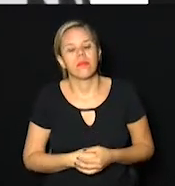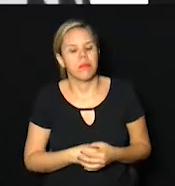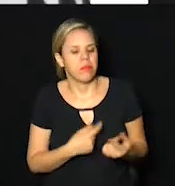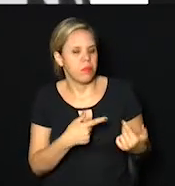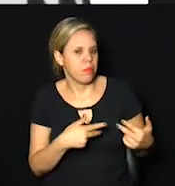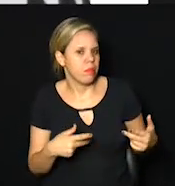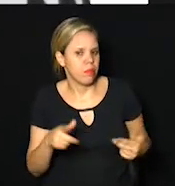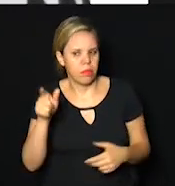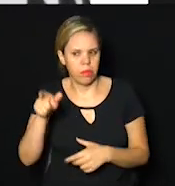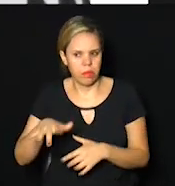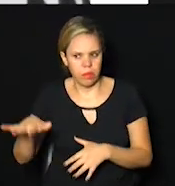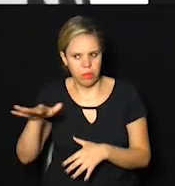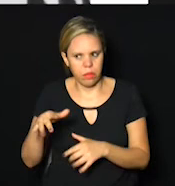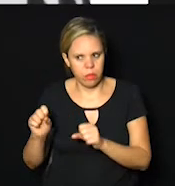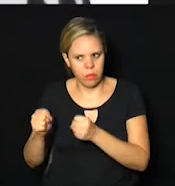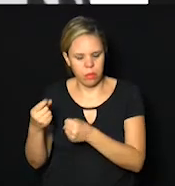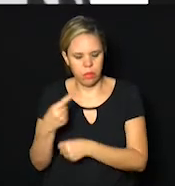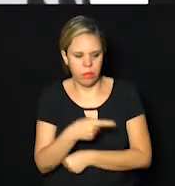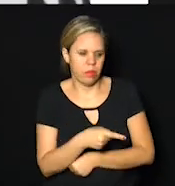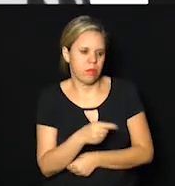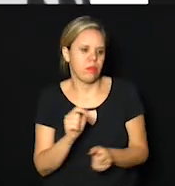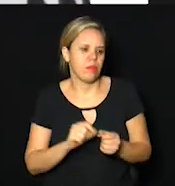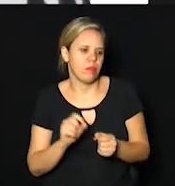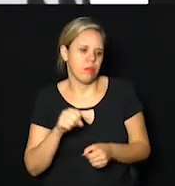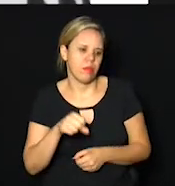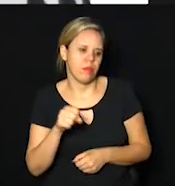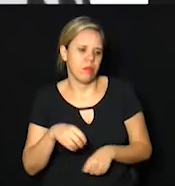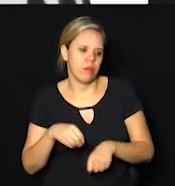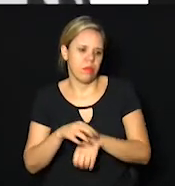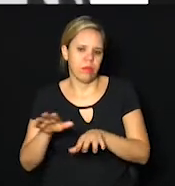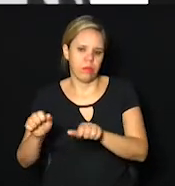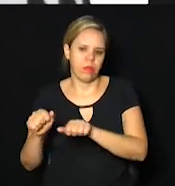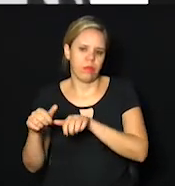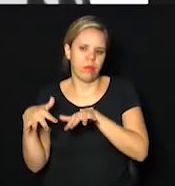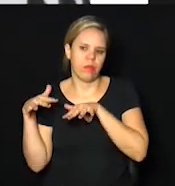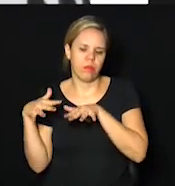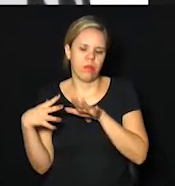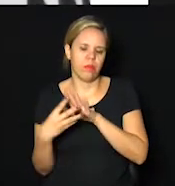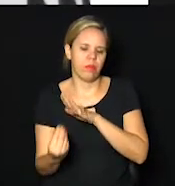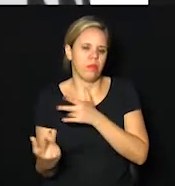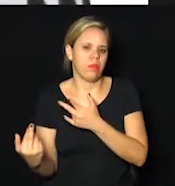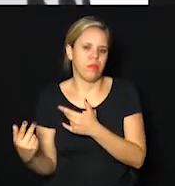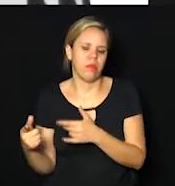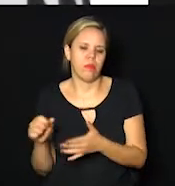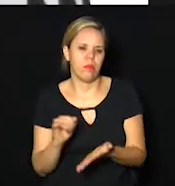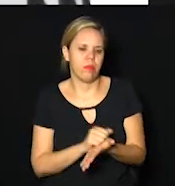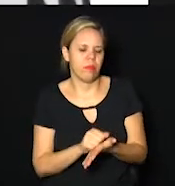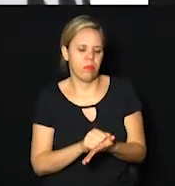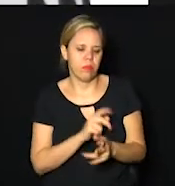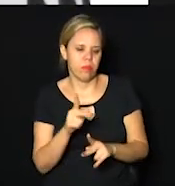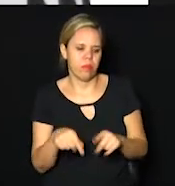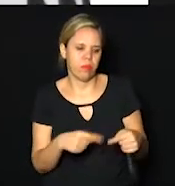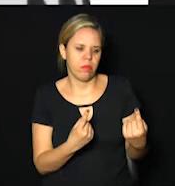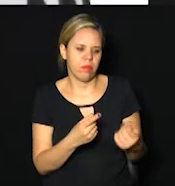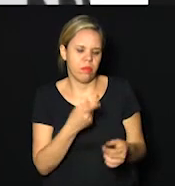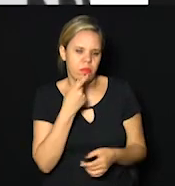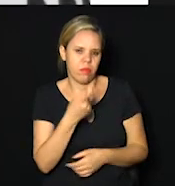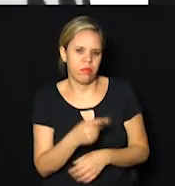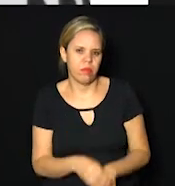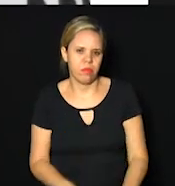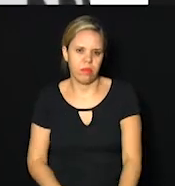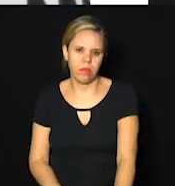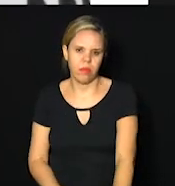defensor. E quando ele faz isso, aí sim ele traz muita gente. Porque se você só apaga o que o adversário está dizendo,